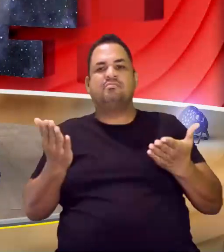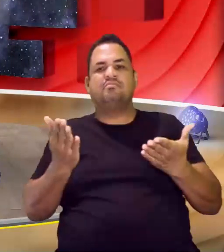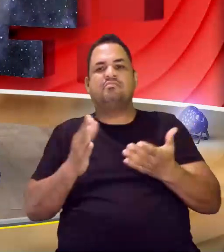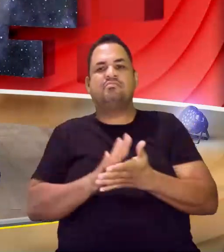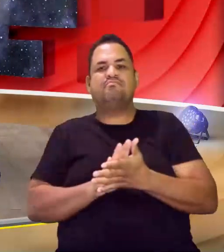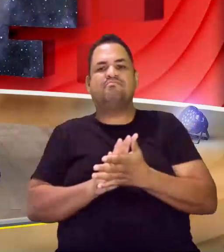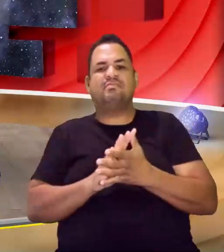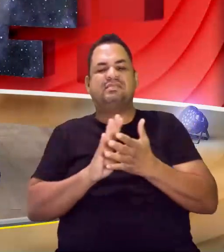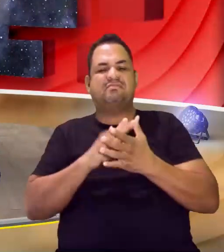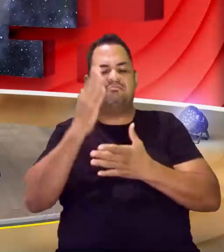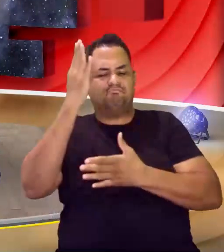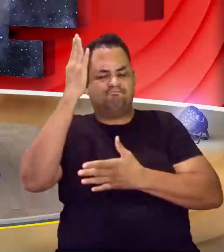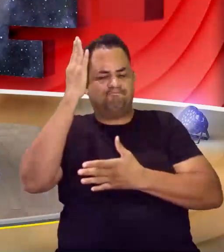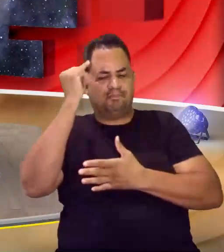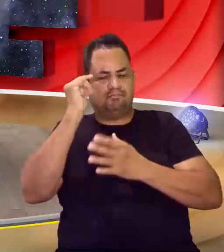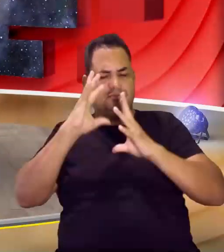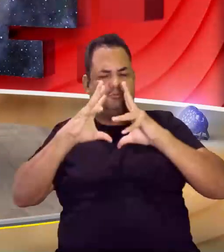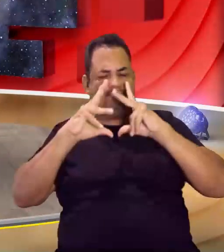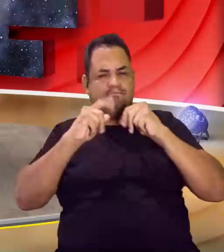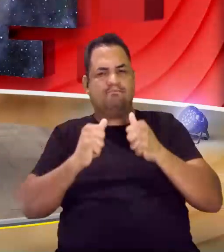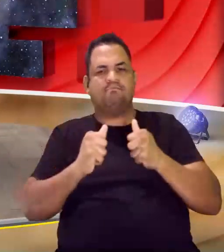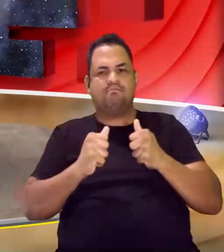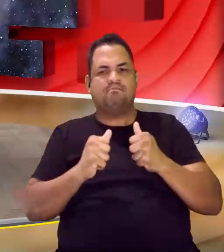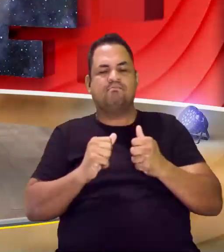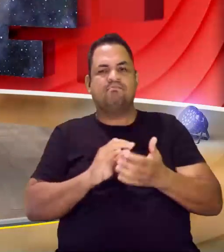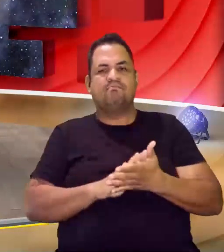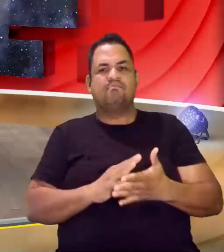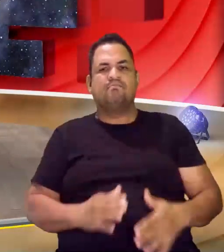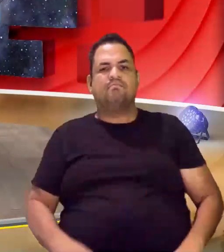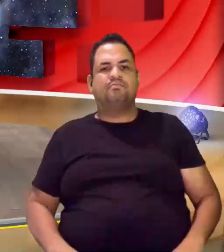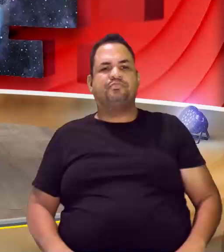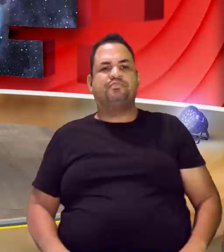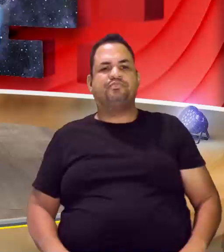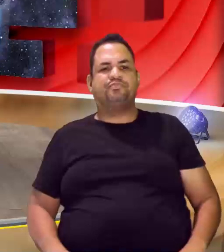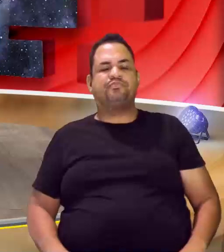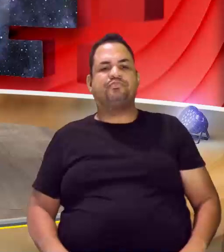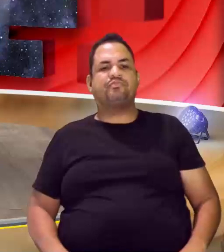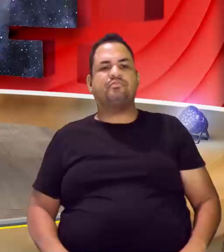estar afinados ali para qualquer coisa. Verdade.